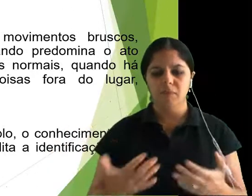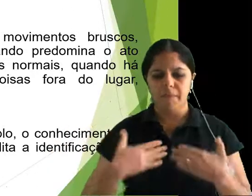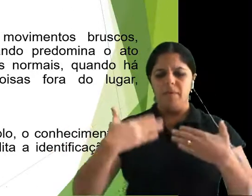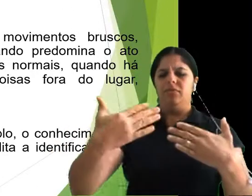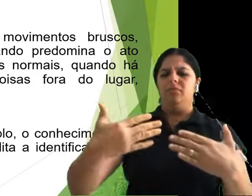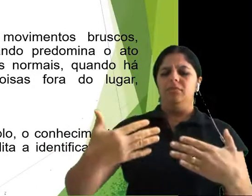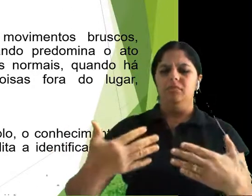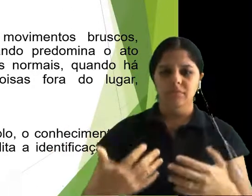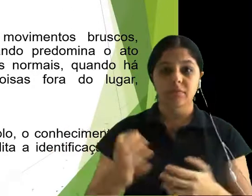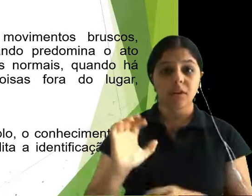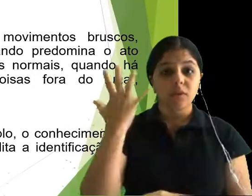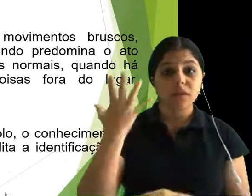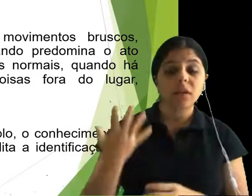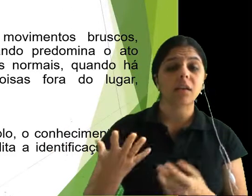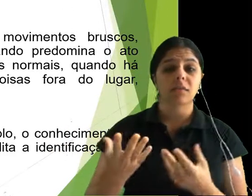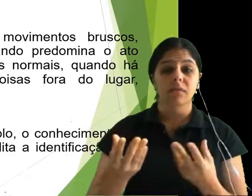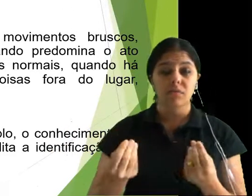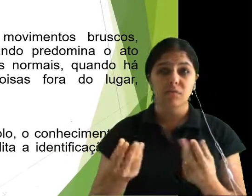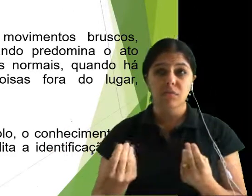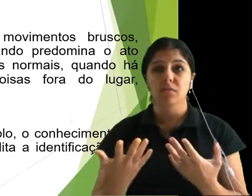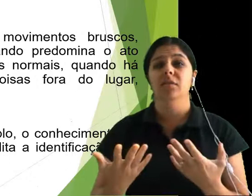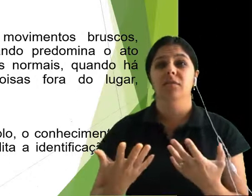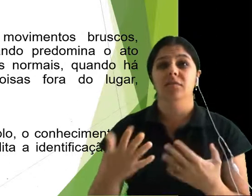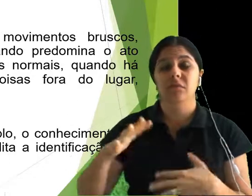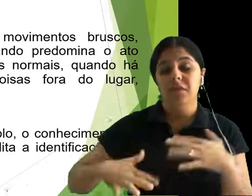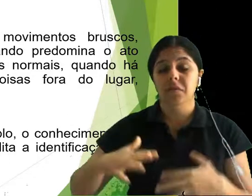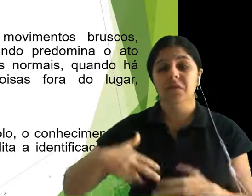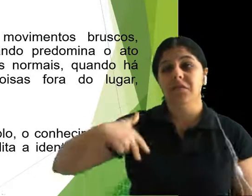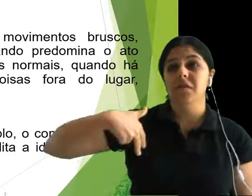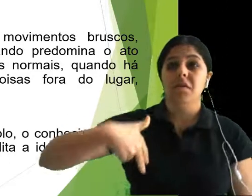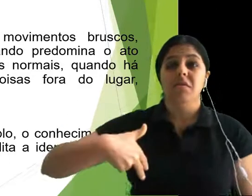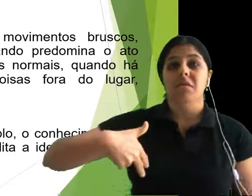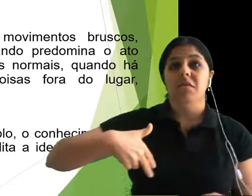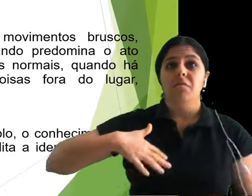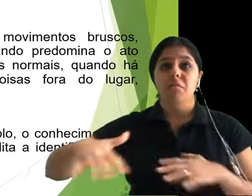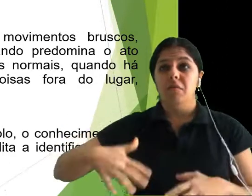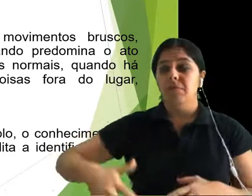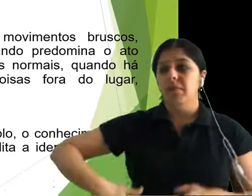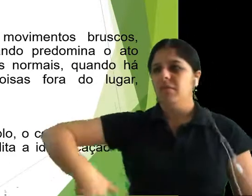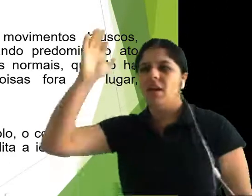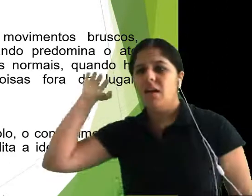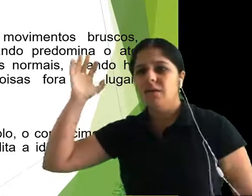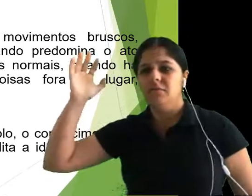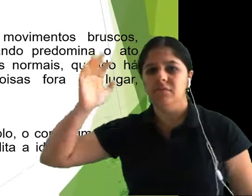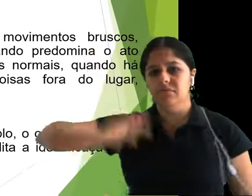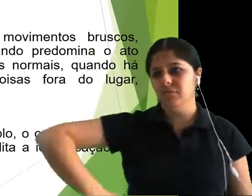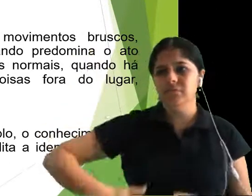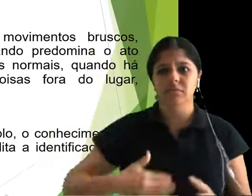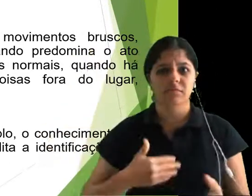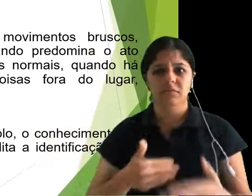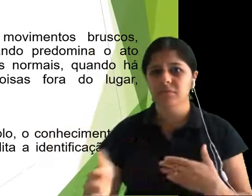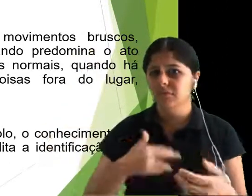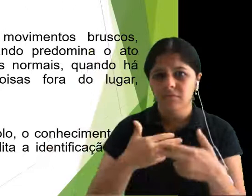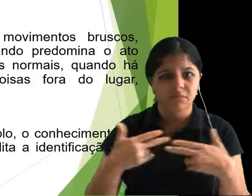ocorre muito com movimentos bruscos que a gente às vezes faz, ou movimento descoordenado, ou algum